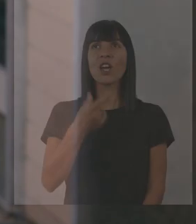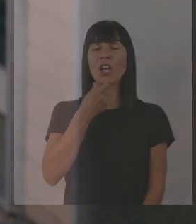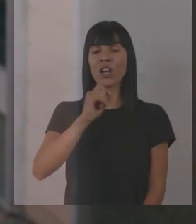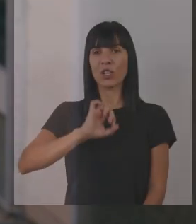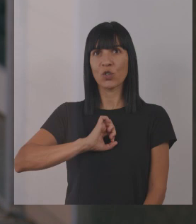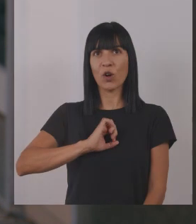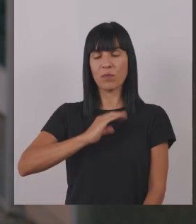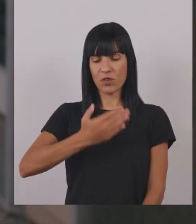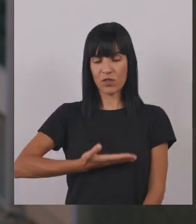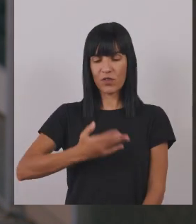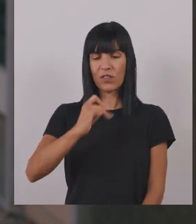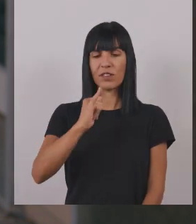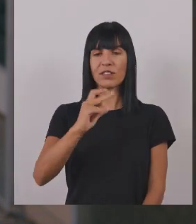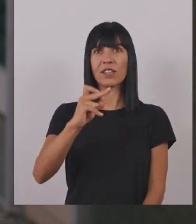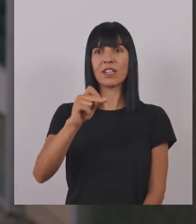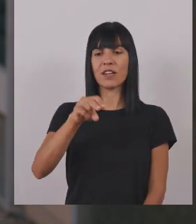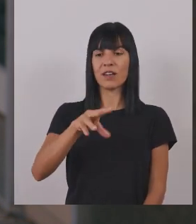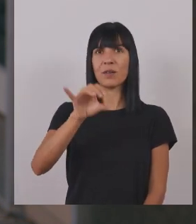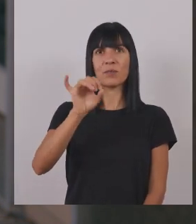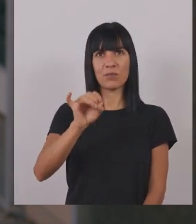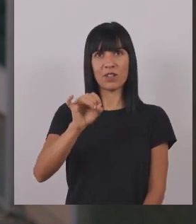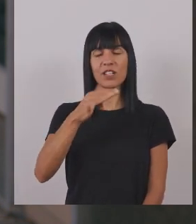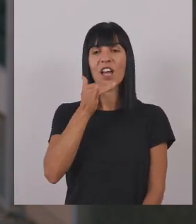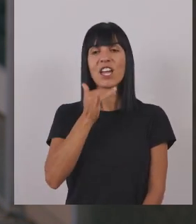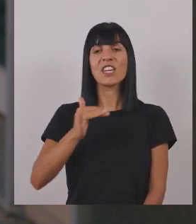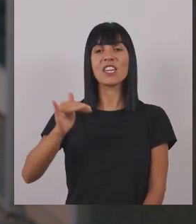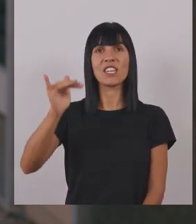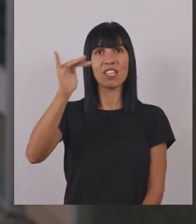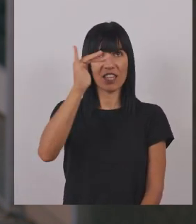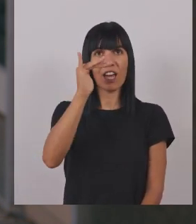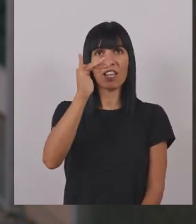Meu nome é Diamantino António Vieira Catarino,